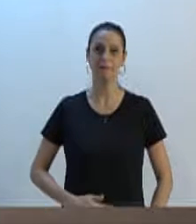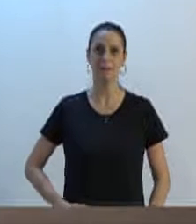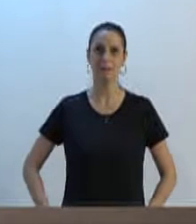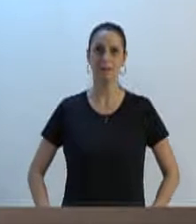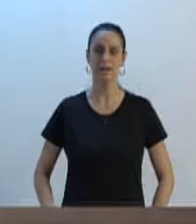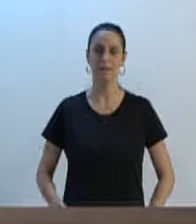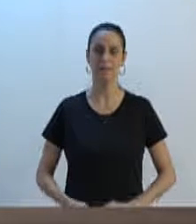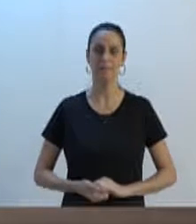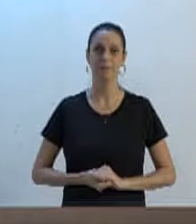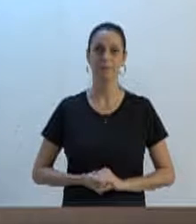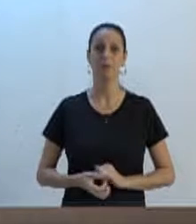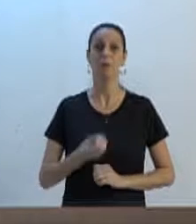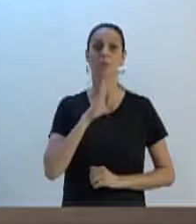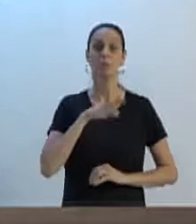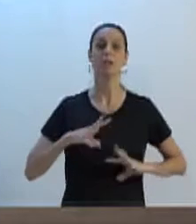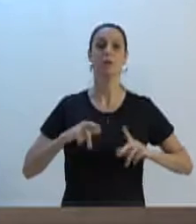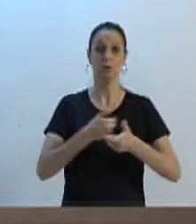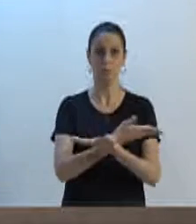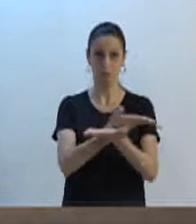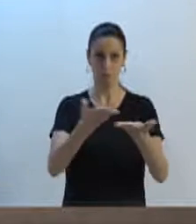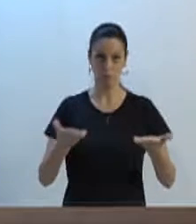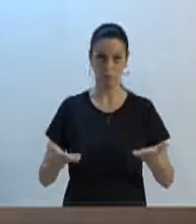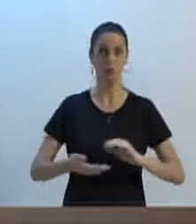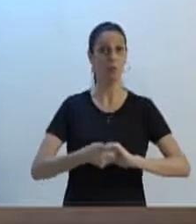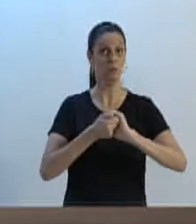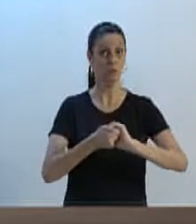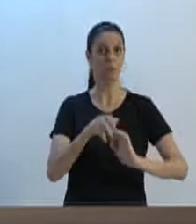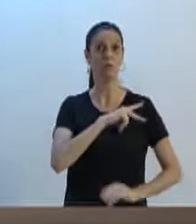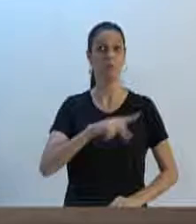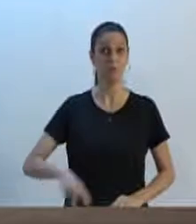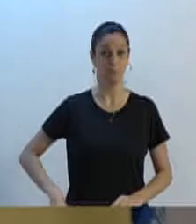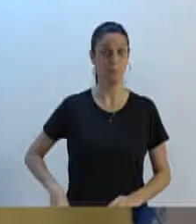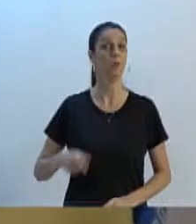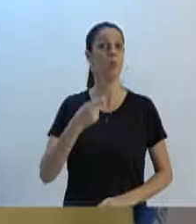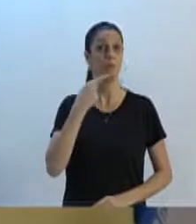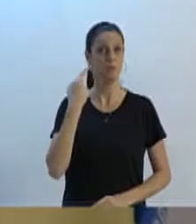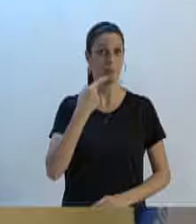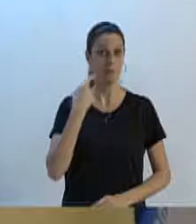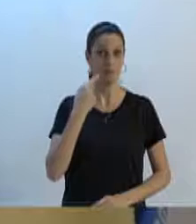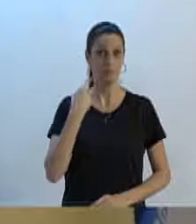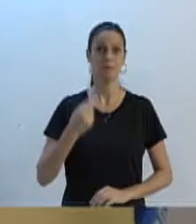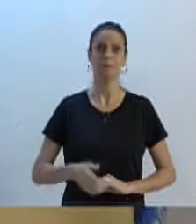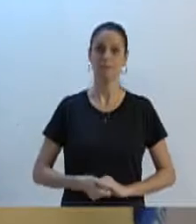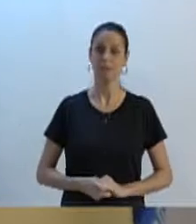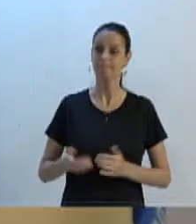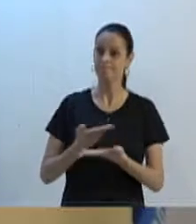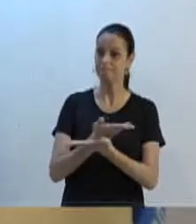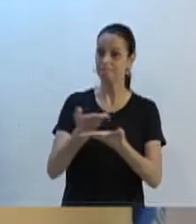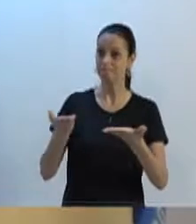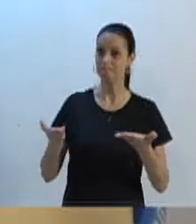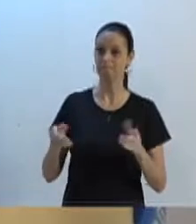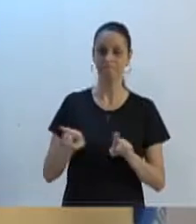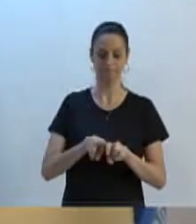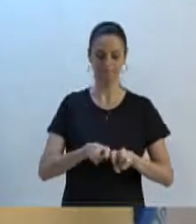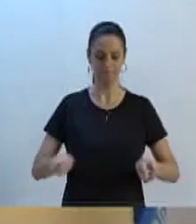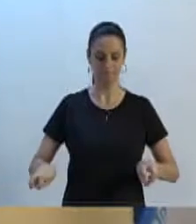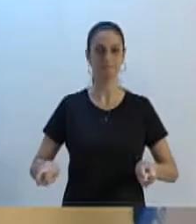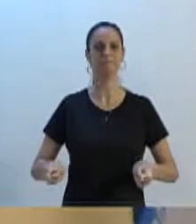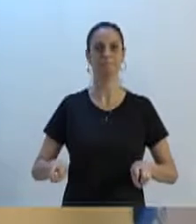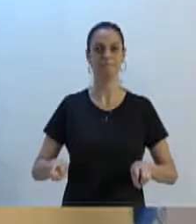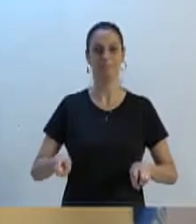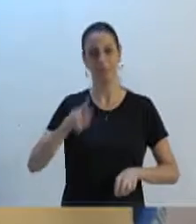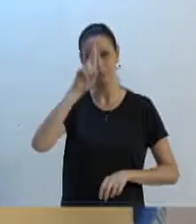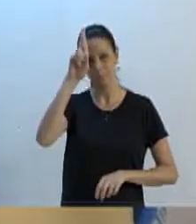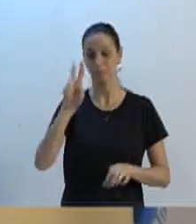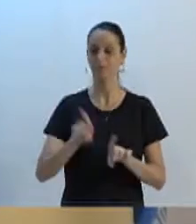boa tarde a todos cumprimento o presidente dessa casa eo marcelo lanzarin demais membros da mesa colegas